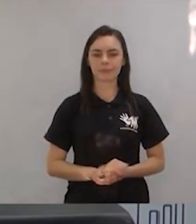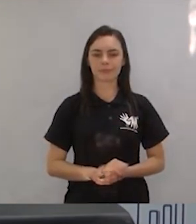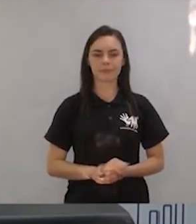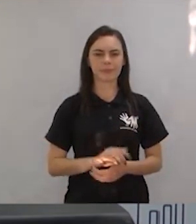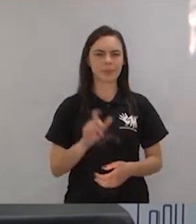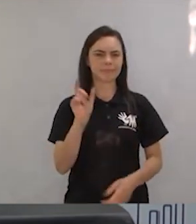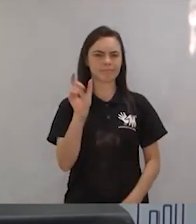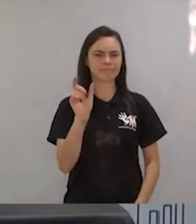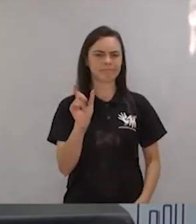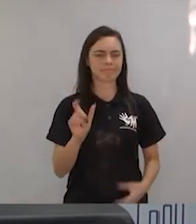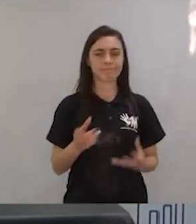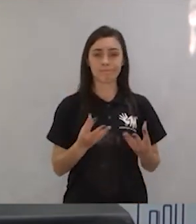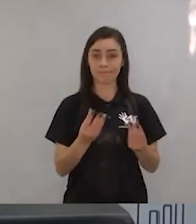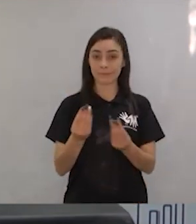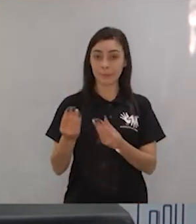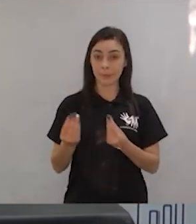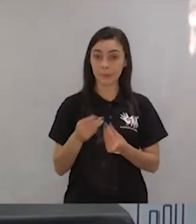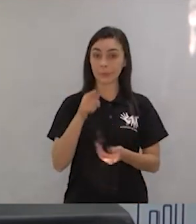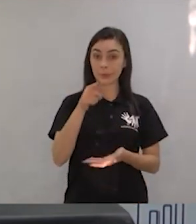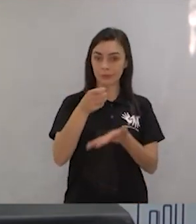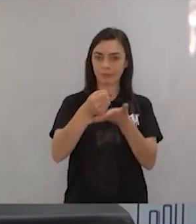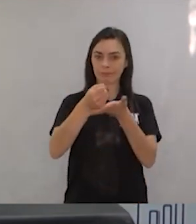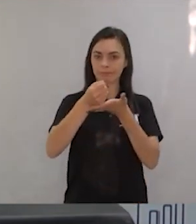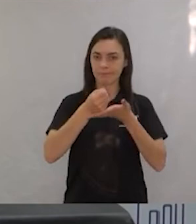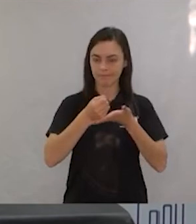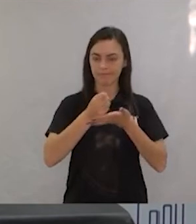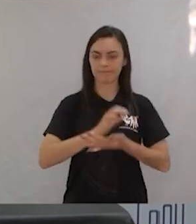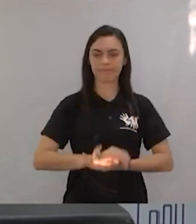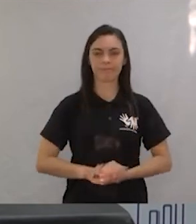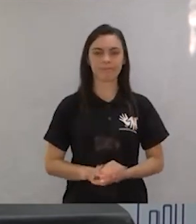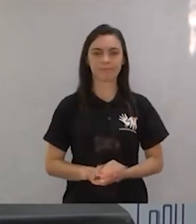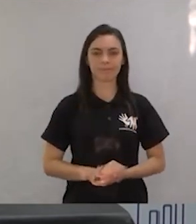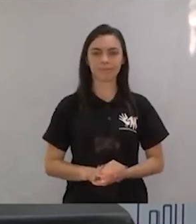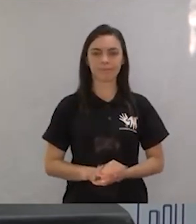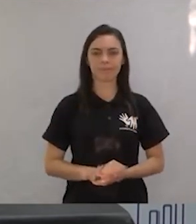Tem palavras, tem muitas palavras e vocês vão me ajudar.